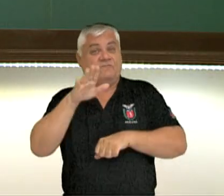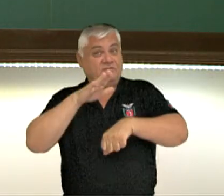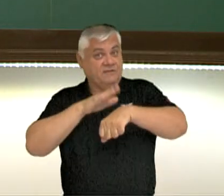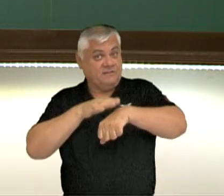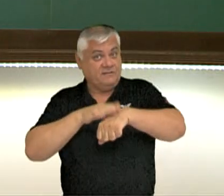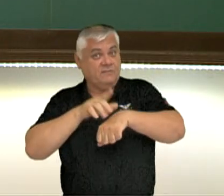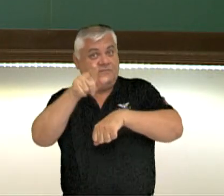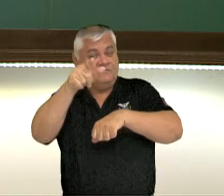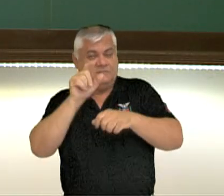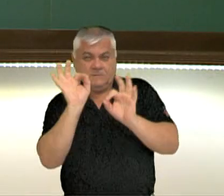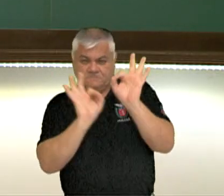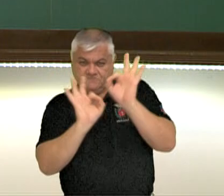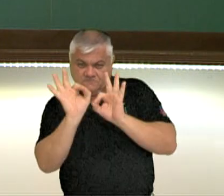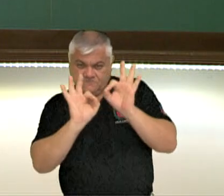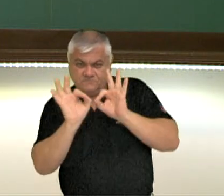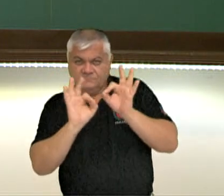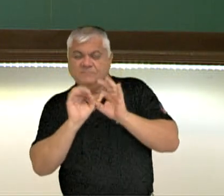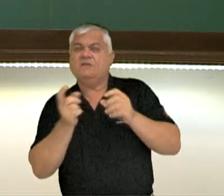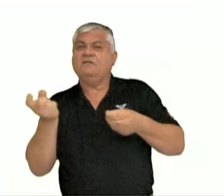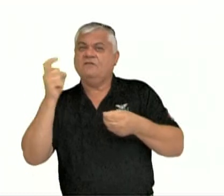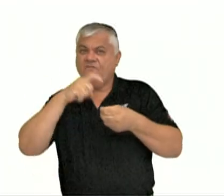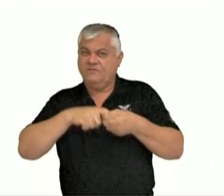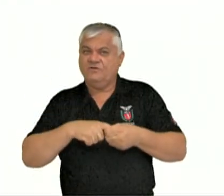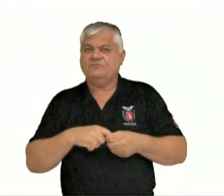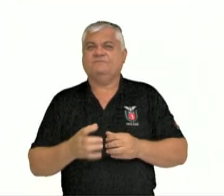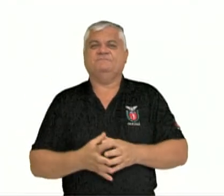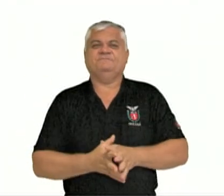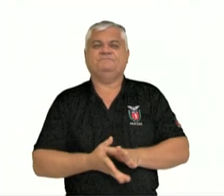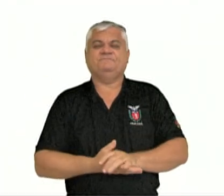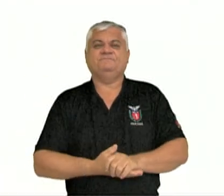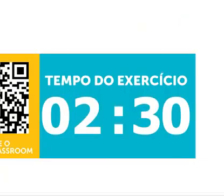tempinho aí para vocês fazerem essa redução e a gente volta daqui a pouquinho.